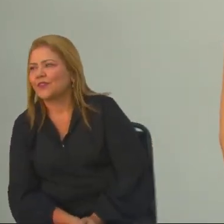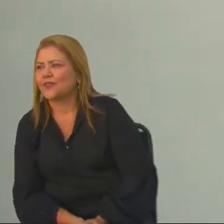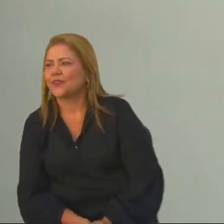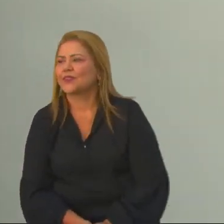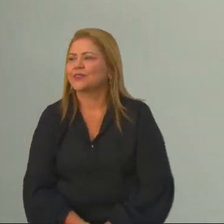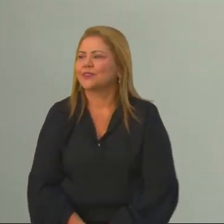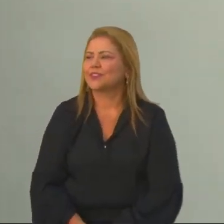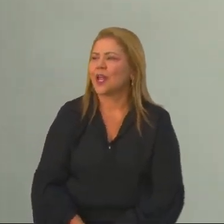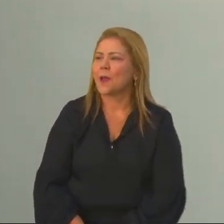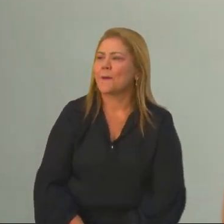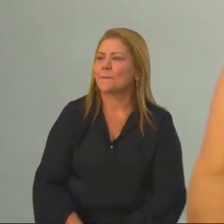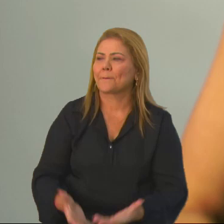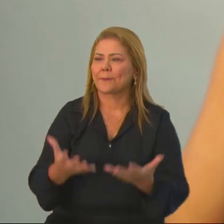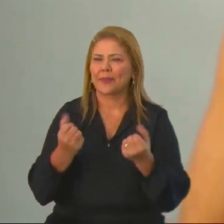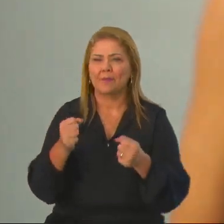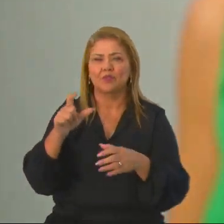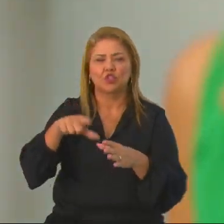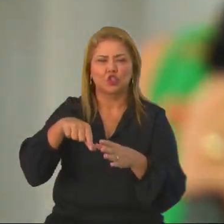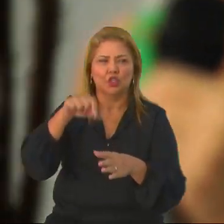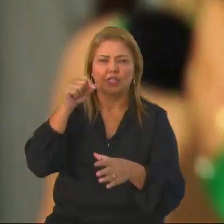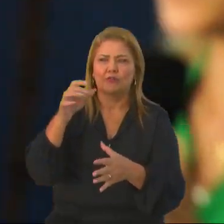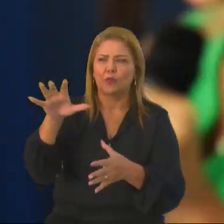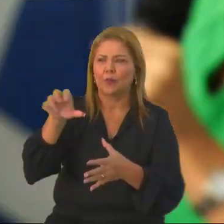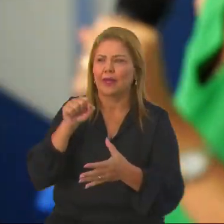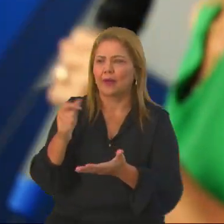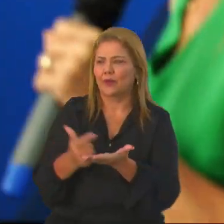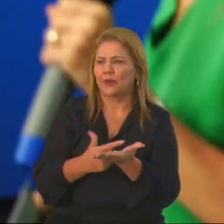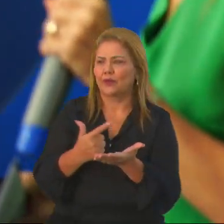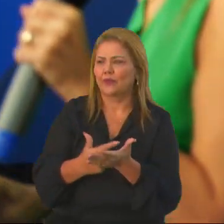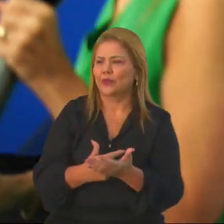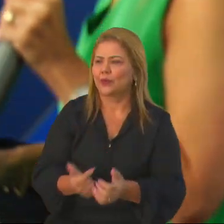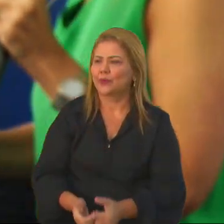Então, vamos fazer o sorteio? Deixa eu pegar os livros.